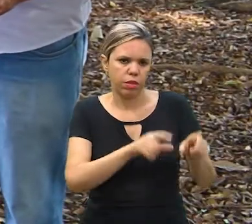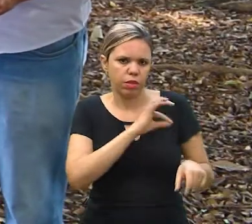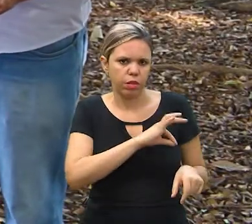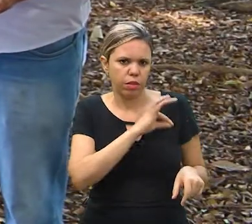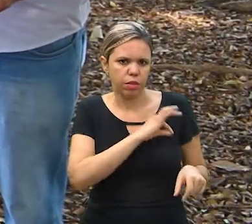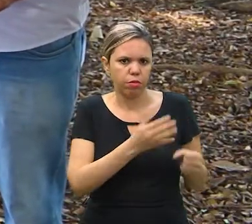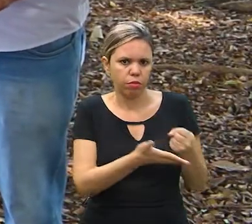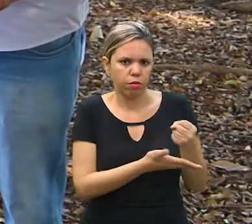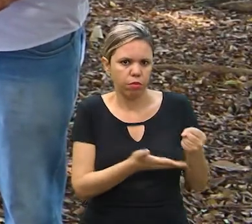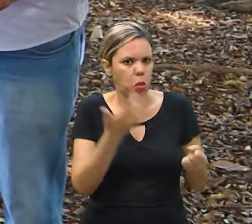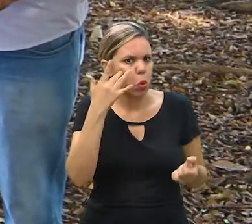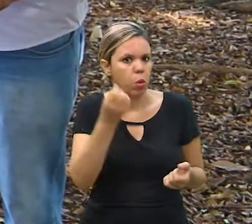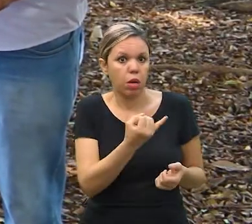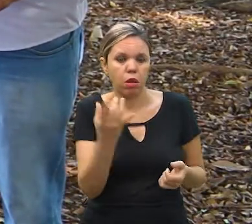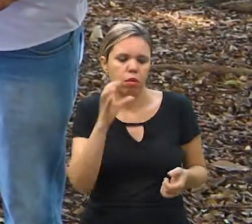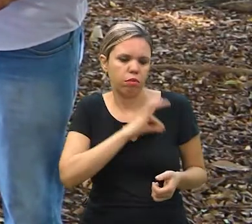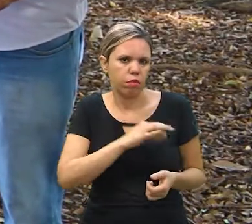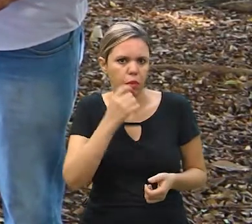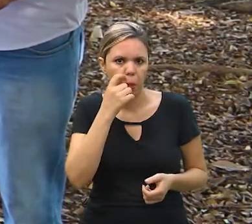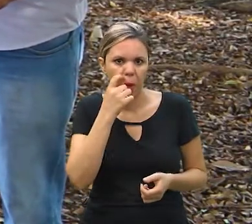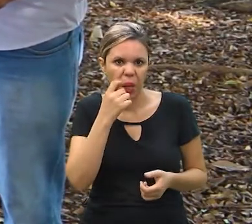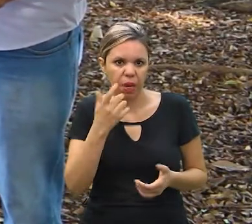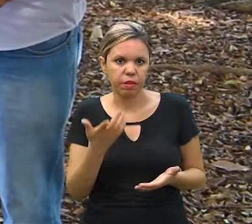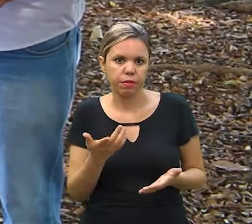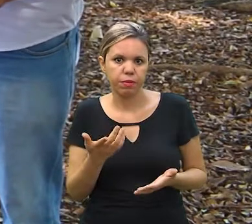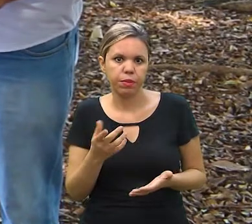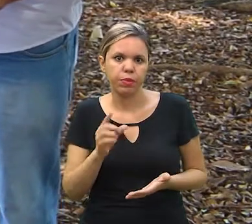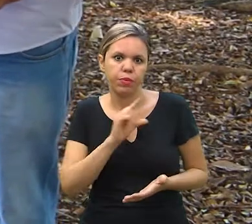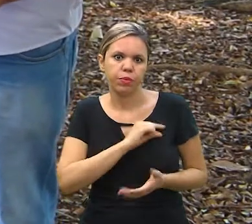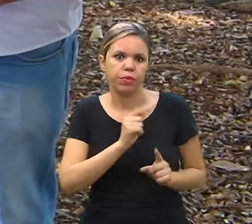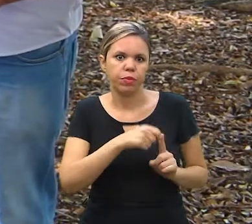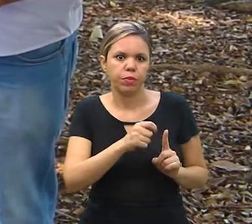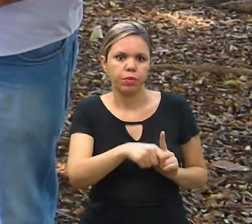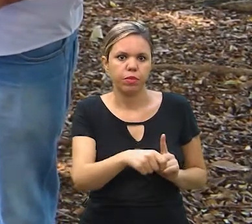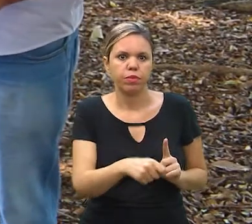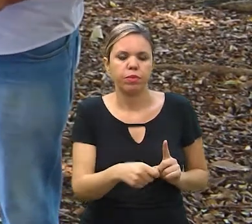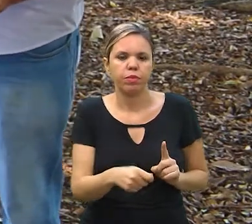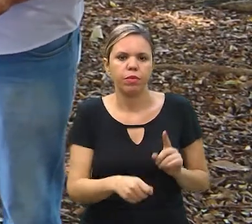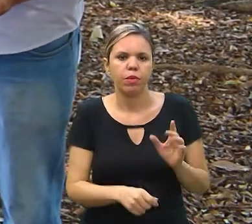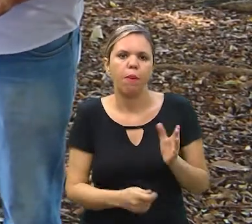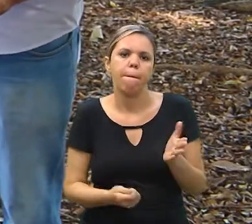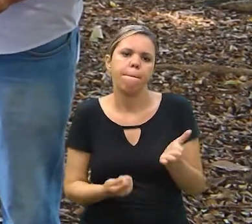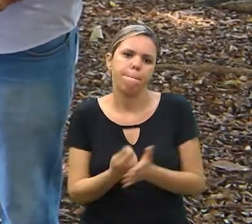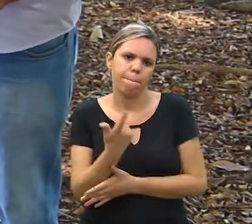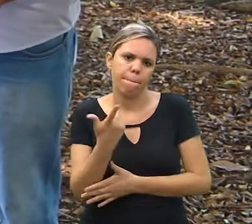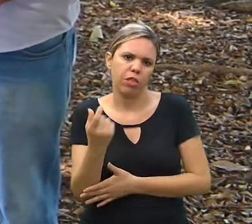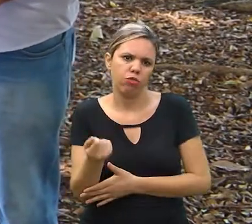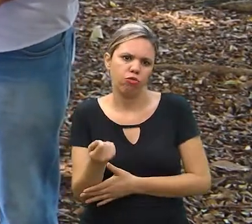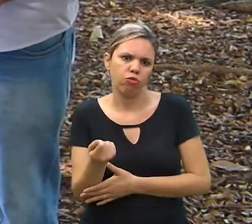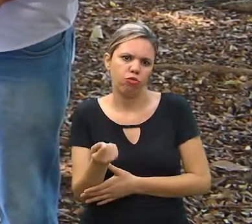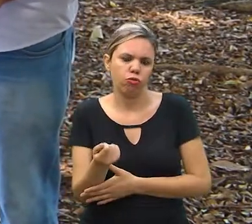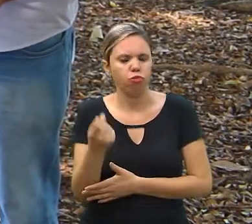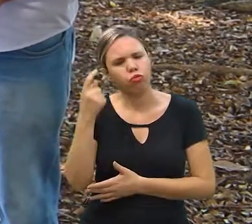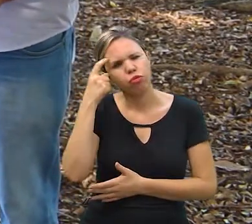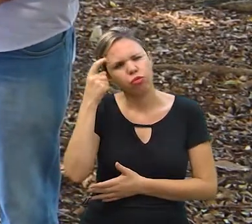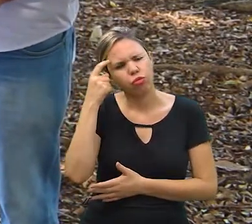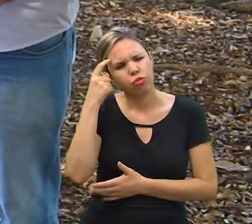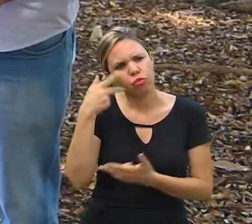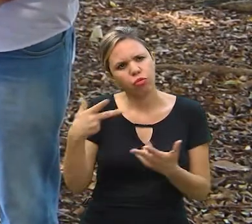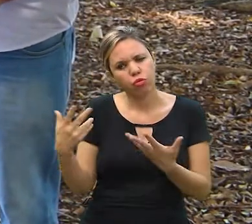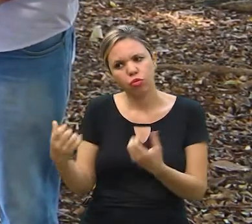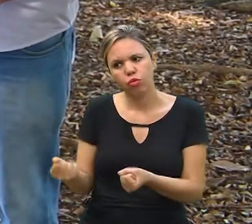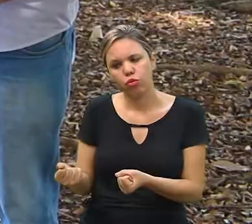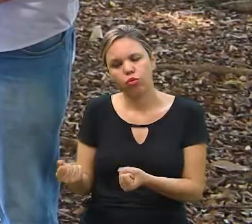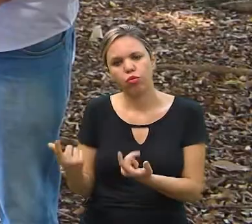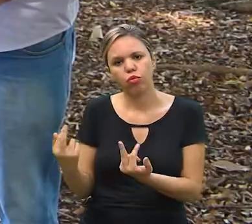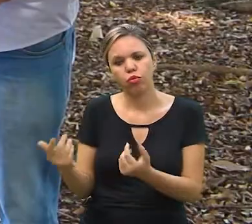assalariados, eles não sabem exatamente quanto eles ganham, né? Eles ganham uma receita mensal ali, eles pegam o faturamento bruto, eles abatem de cabeça alguma coisa, eles assumem aquilo